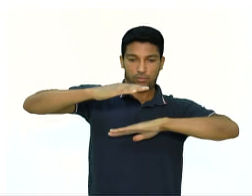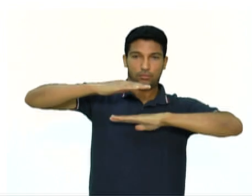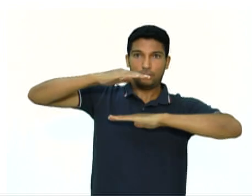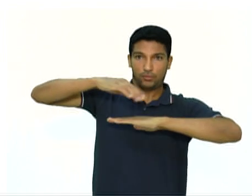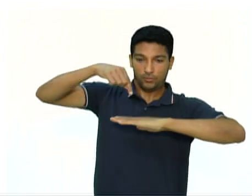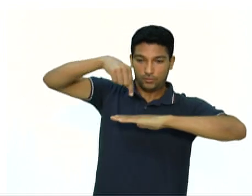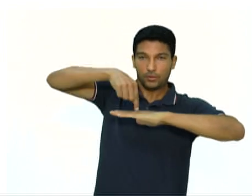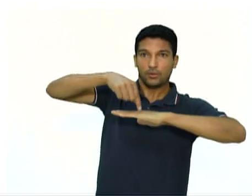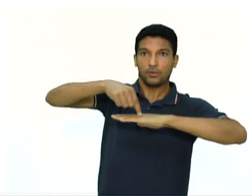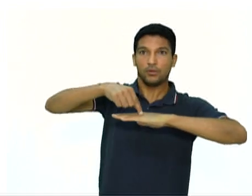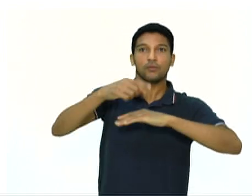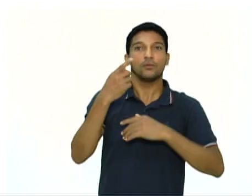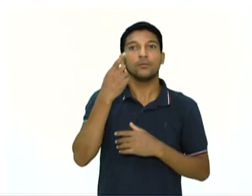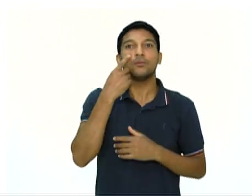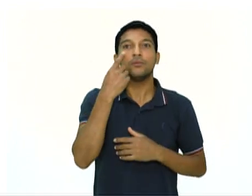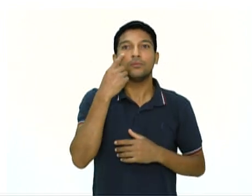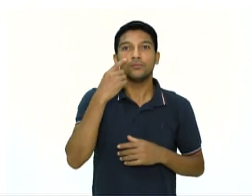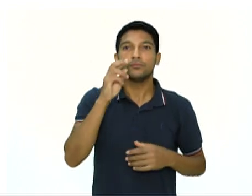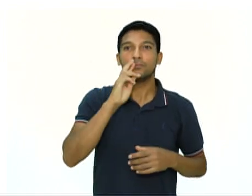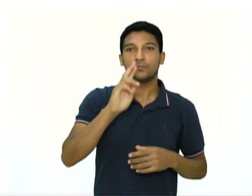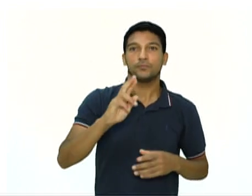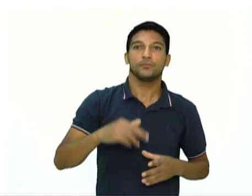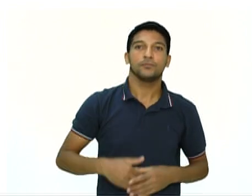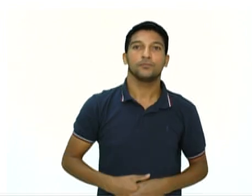mas eu já volto com a correção.